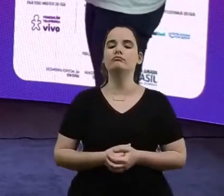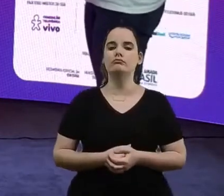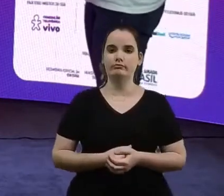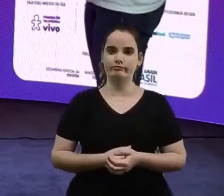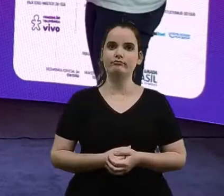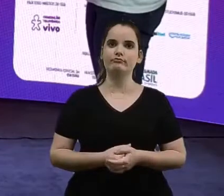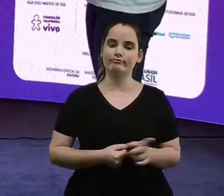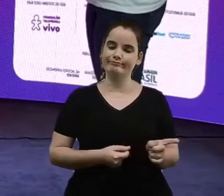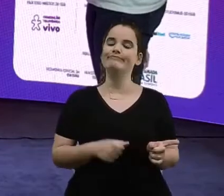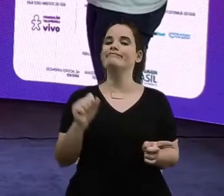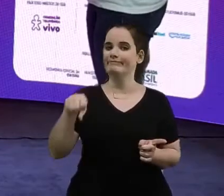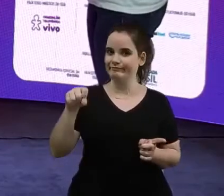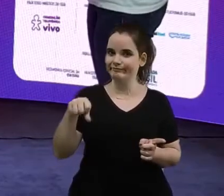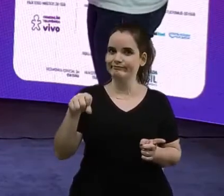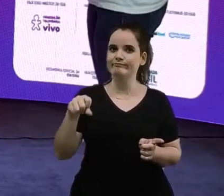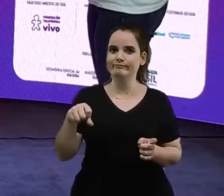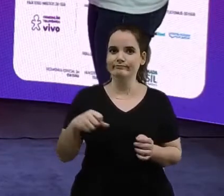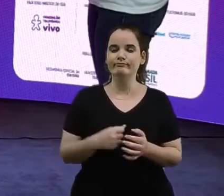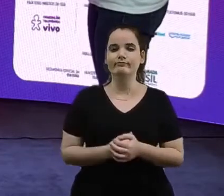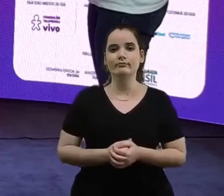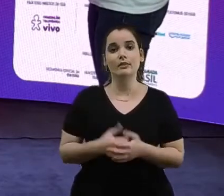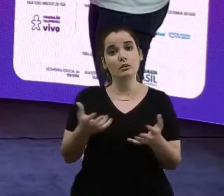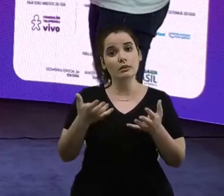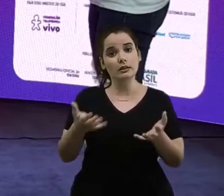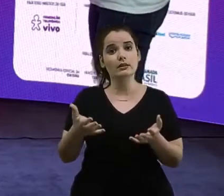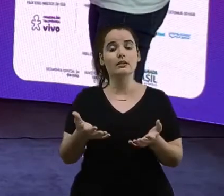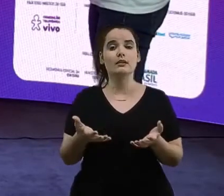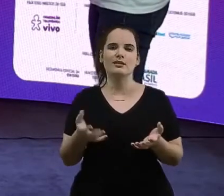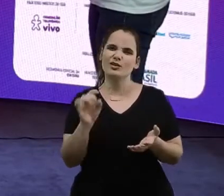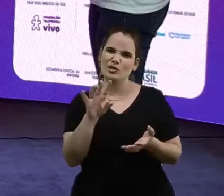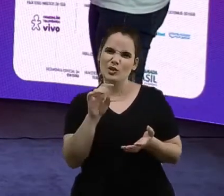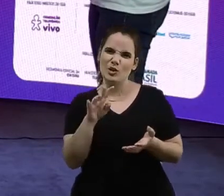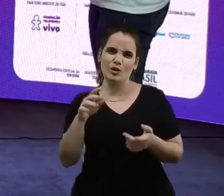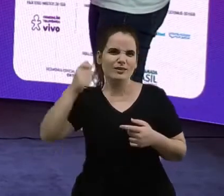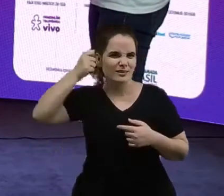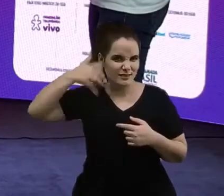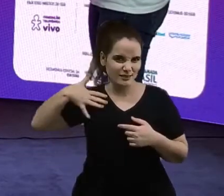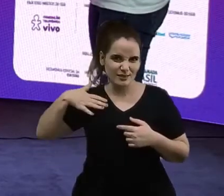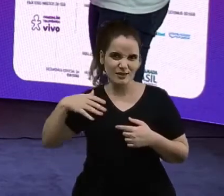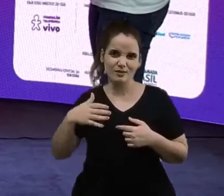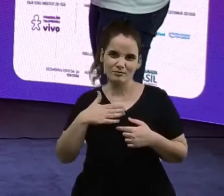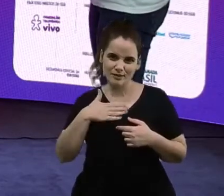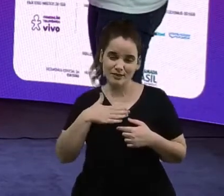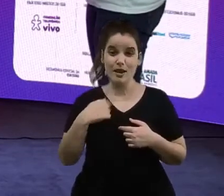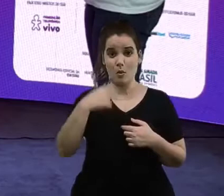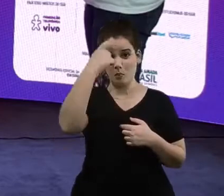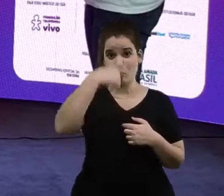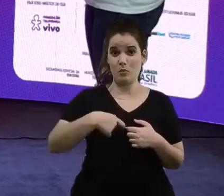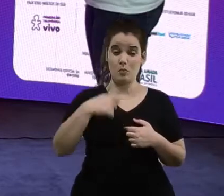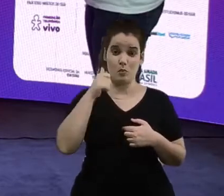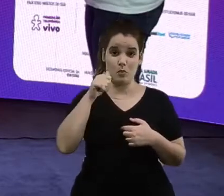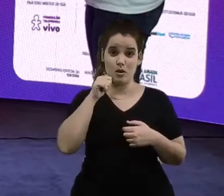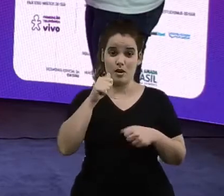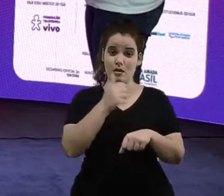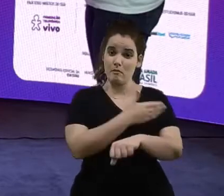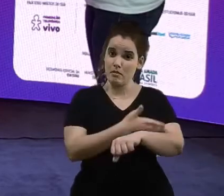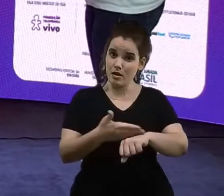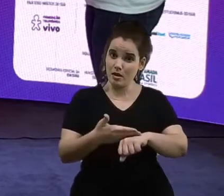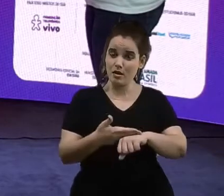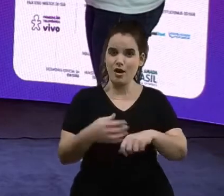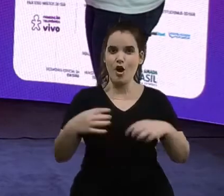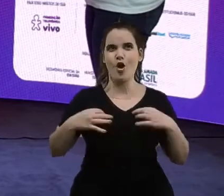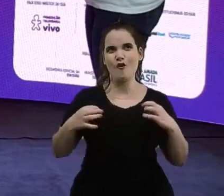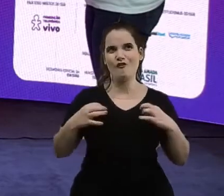Exatamente. E, em primeiro lugar, eu queria só fazer uma breve descrição. Portanto, eu sou uma mulher branca, estou hoje com um vestido